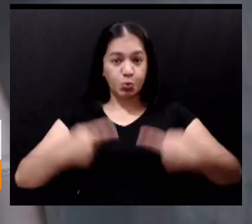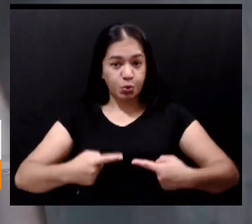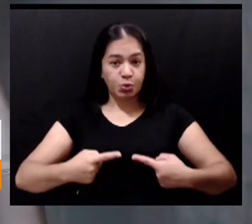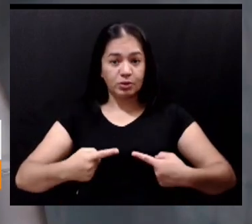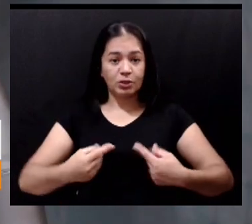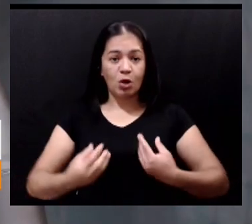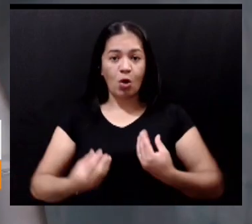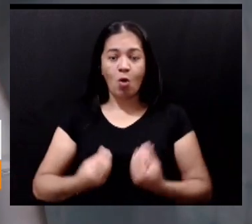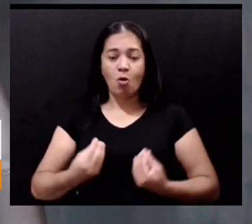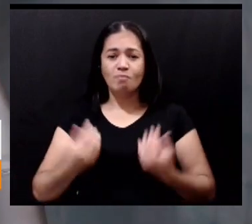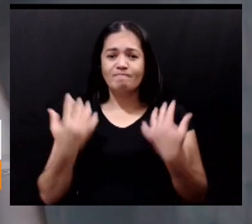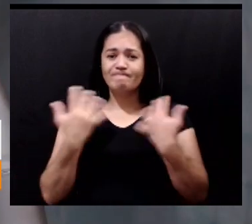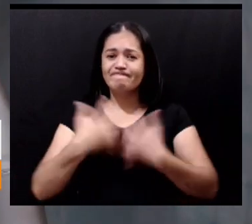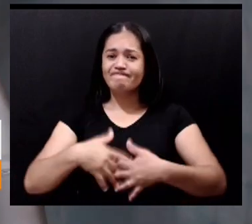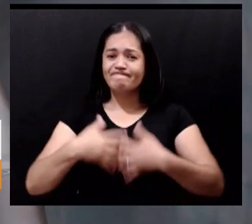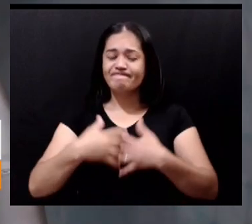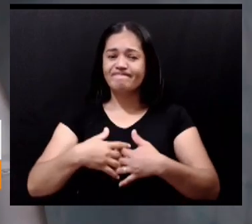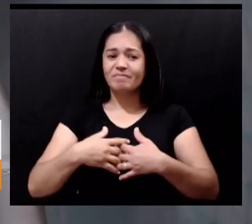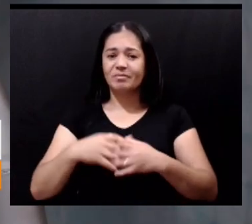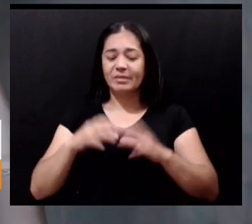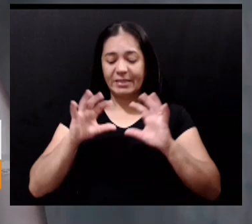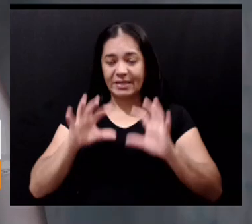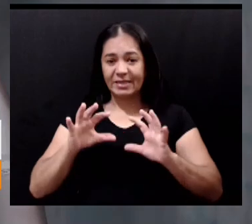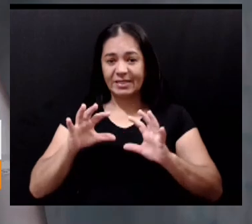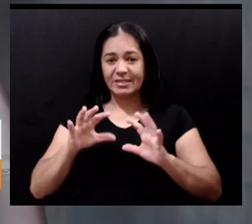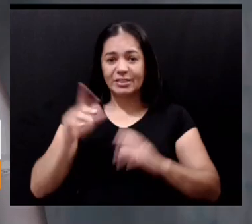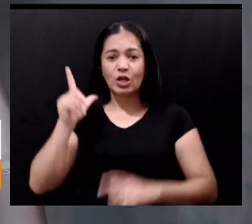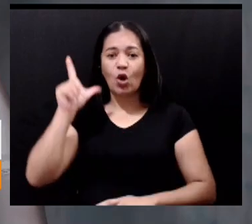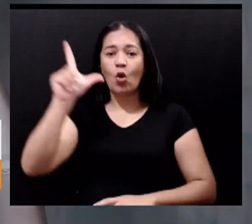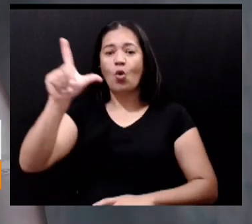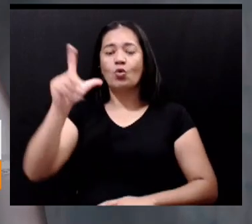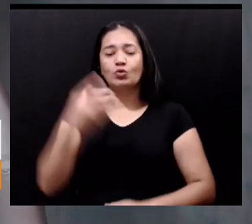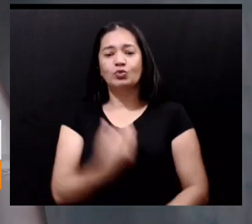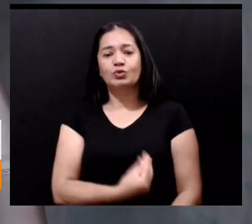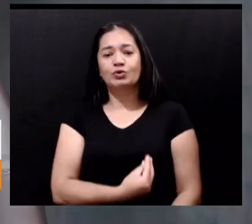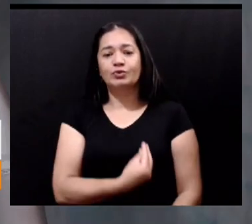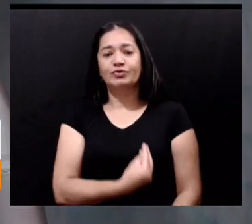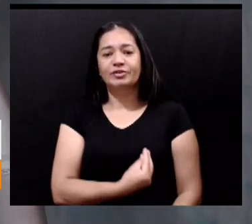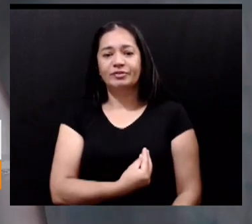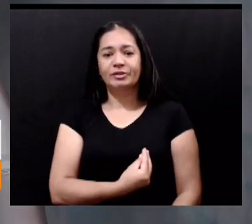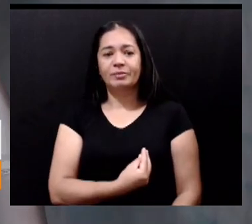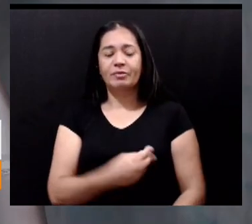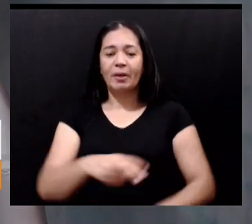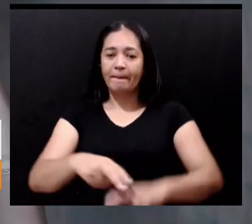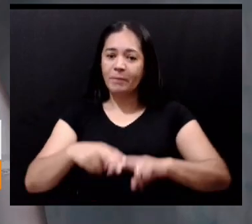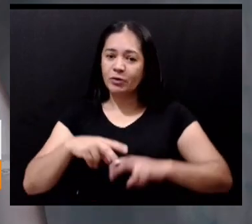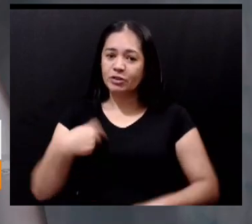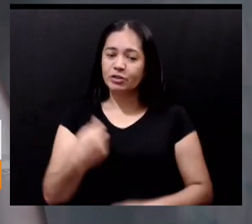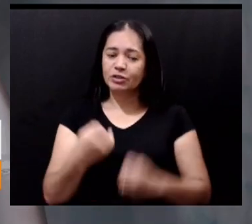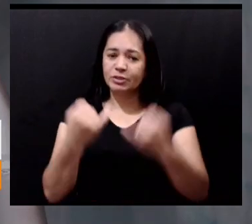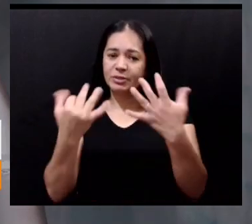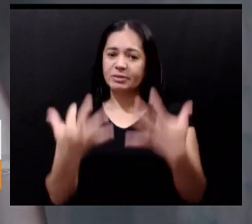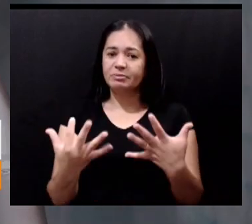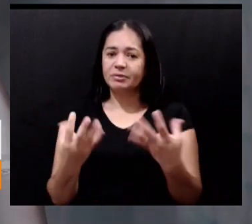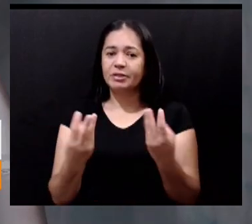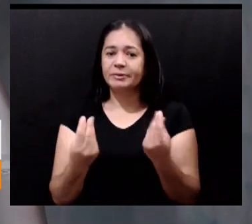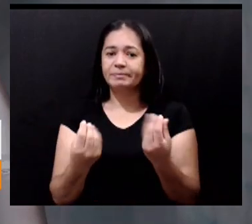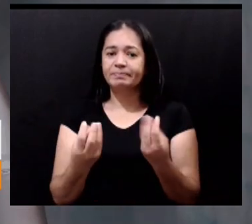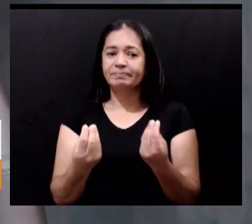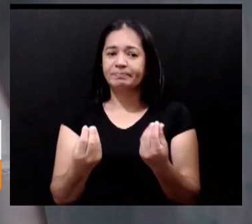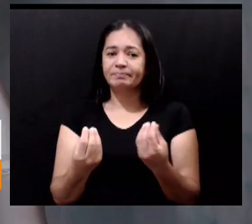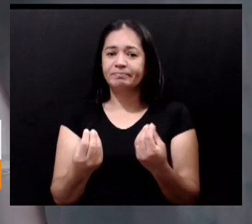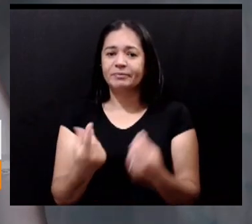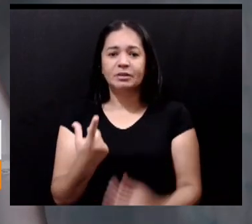vai ser esse atravessar, esse viver. E por isso que a gente fala que é algo que é muito singular mesmo, é